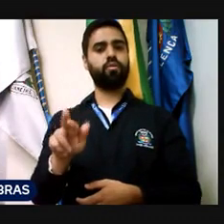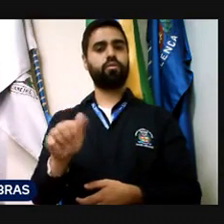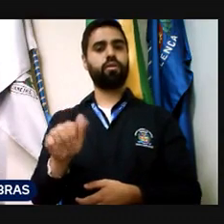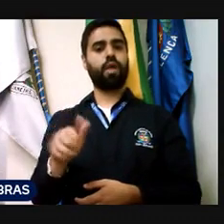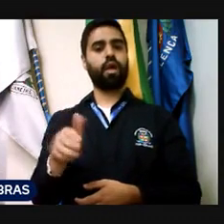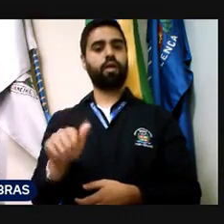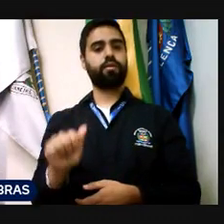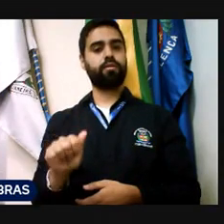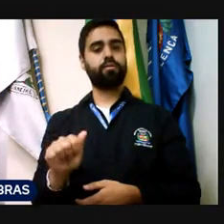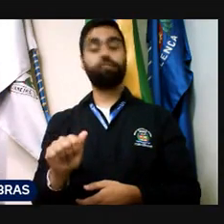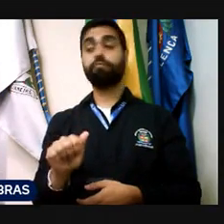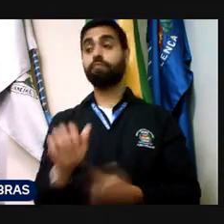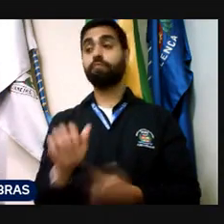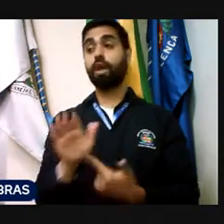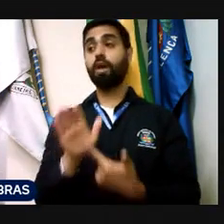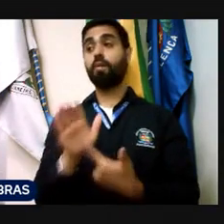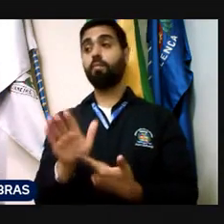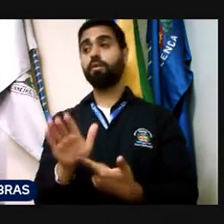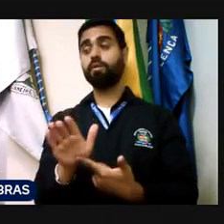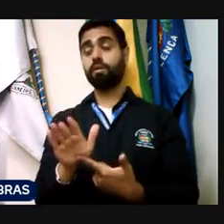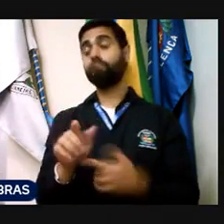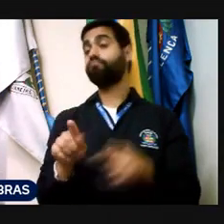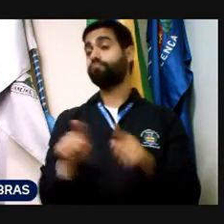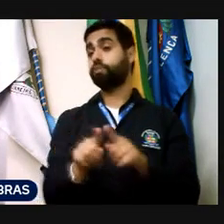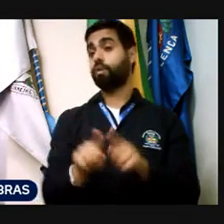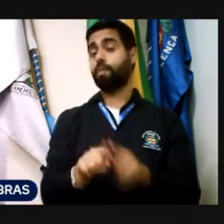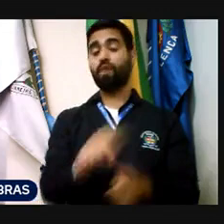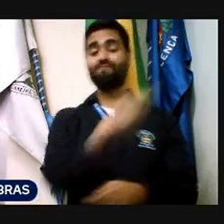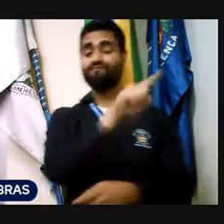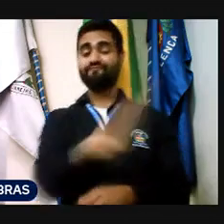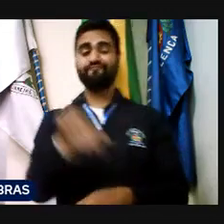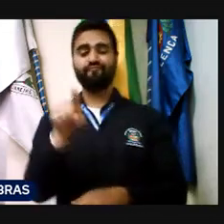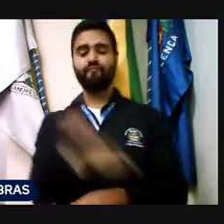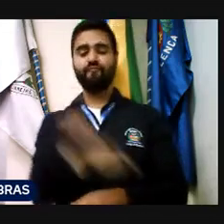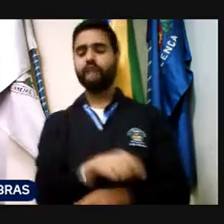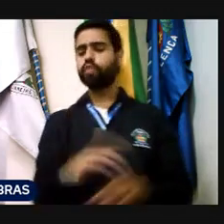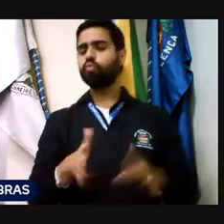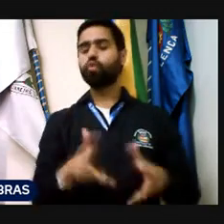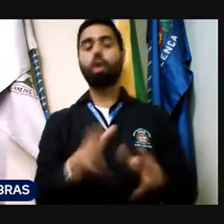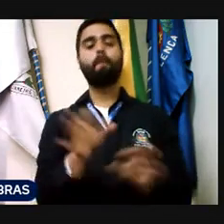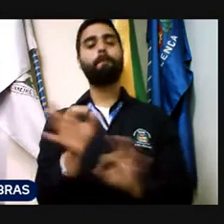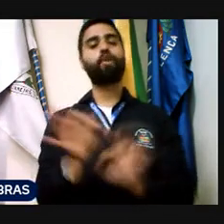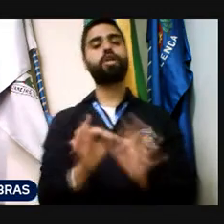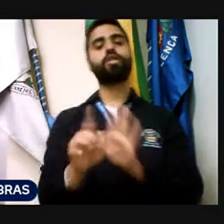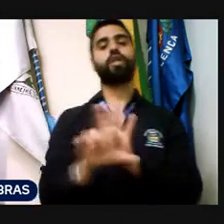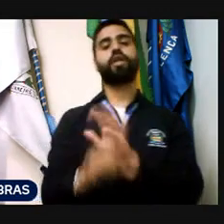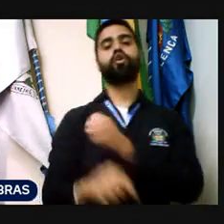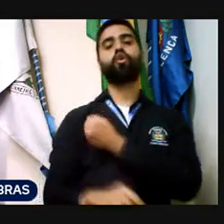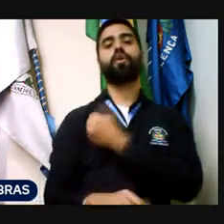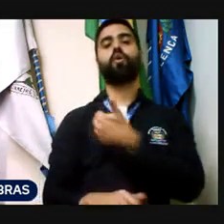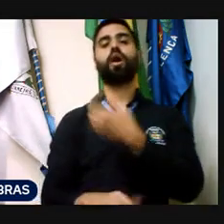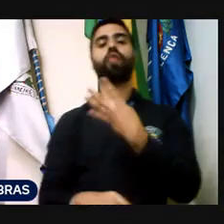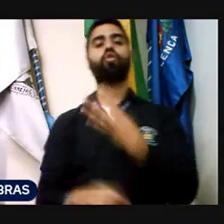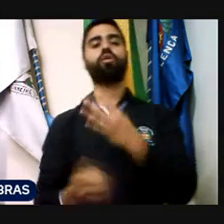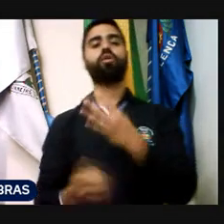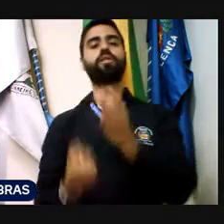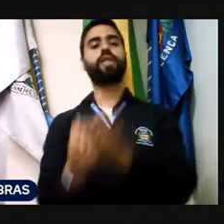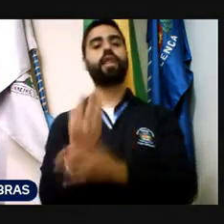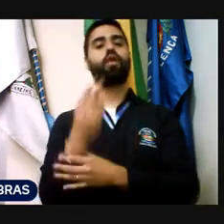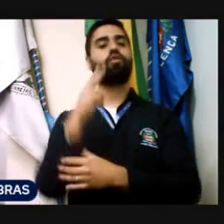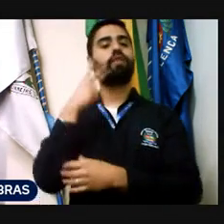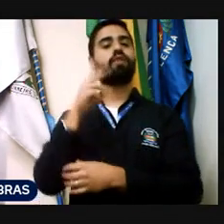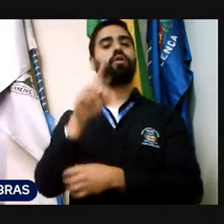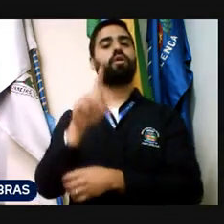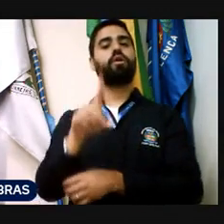Município, vem apresentar tempestivamente veto total ao projeto de lei número 14, de autoria do vereador Deis